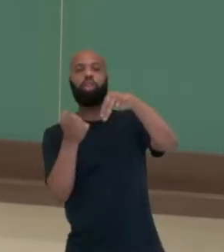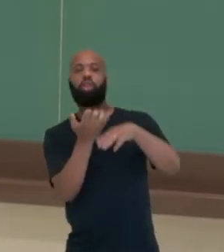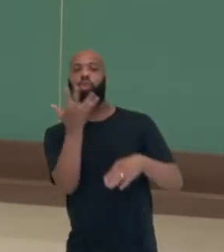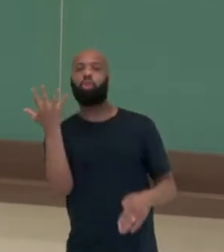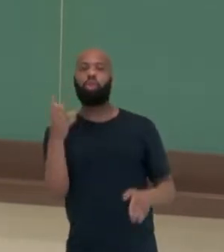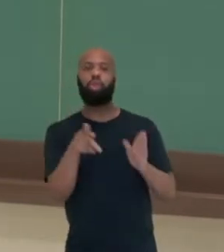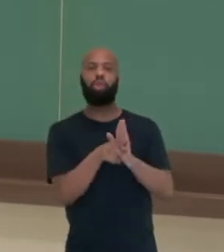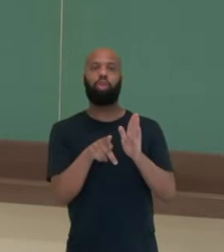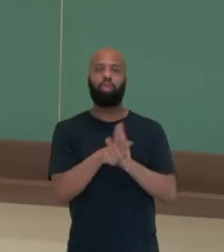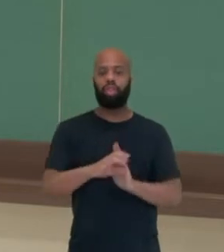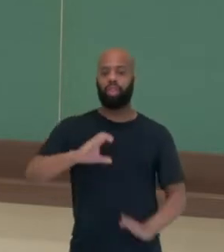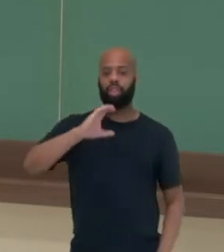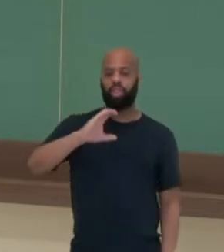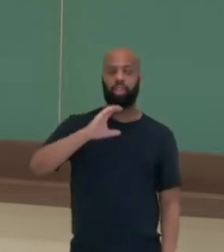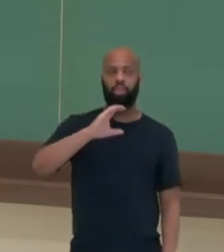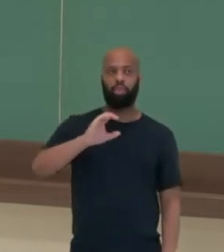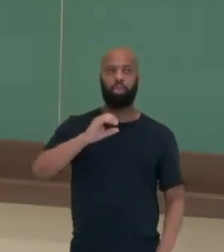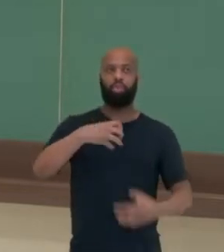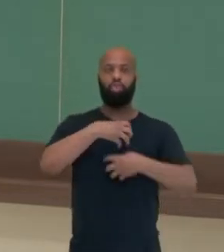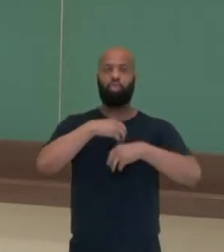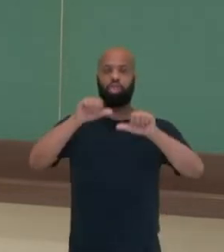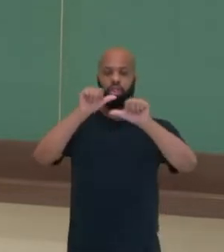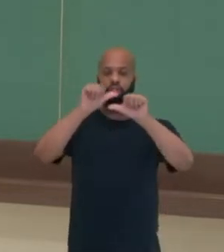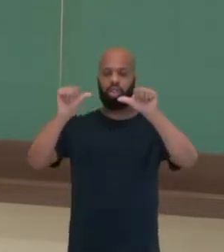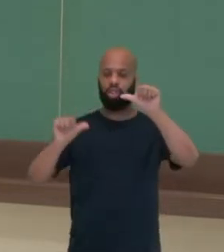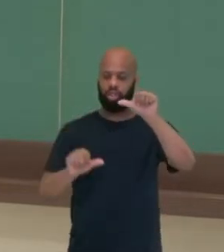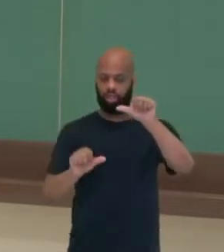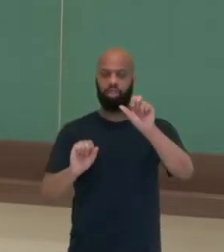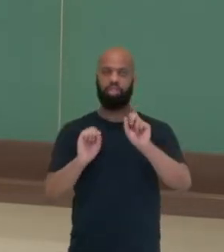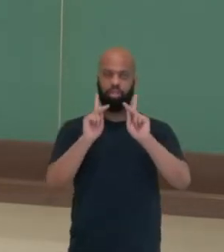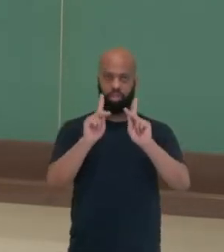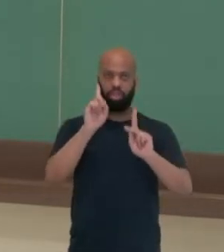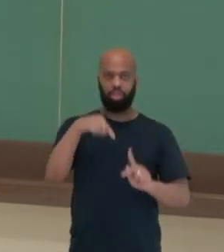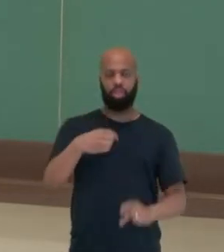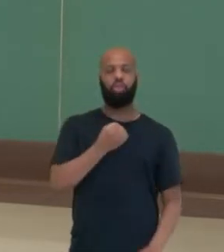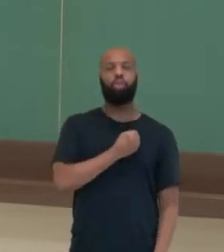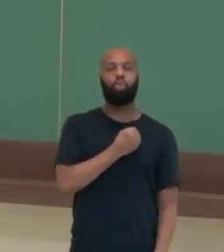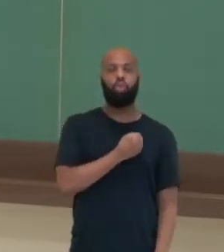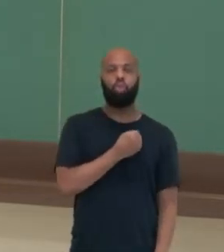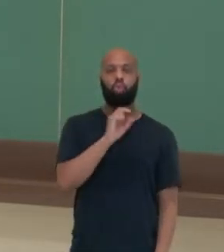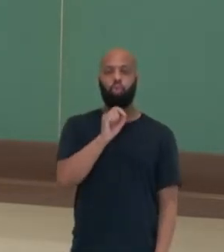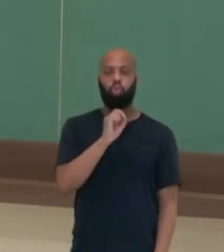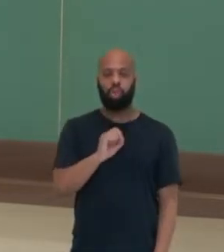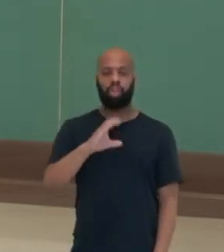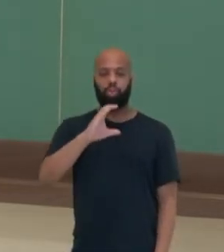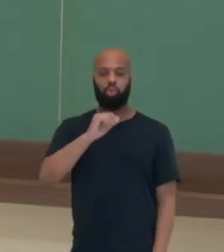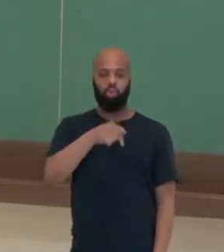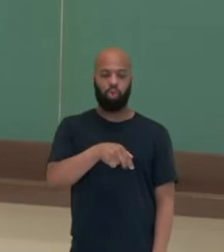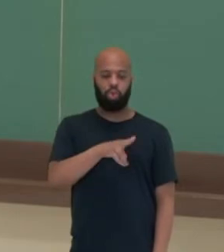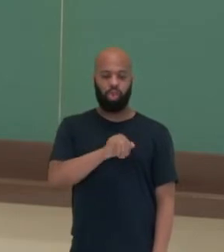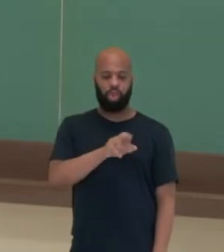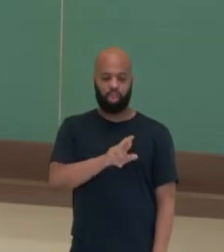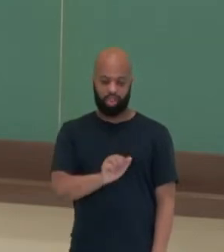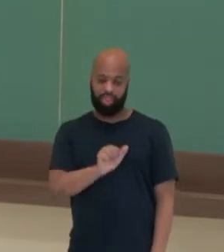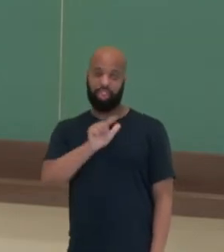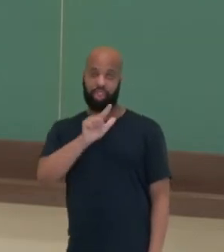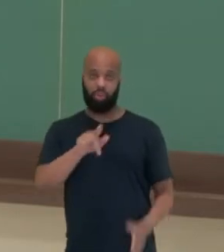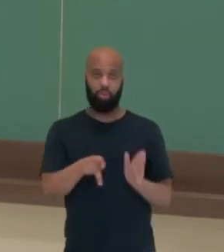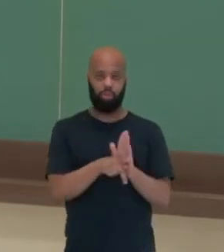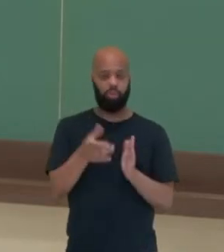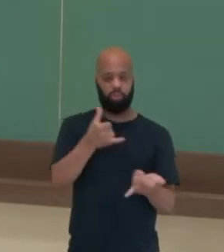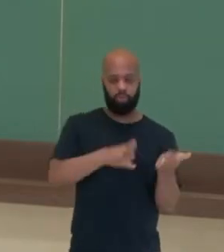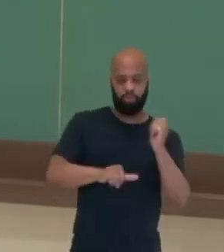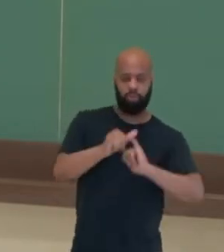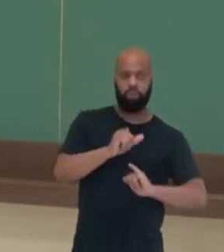de carbonos assimétricos, número de carbonos quirais na substância, tá?